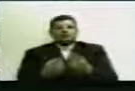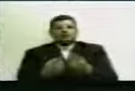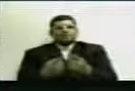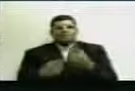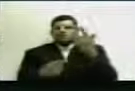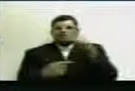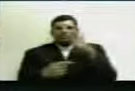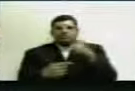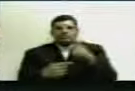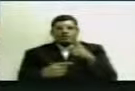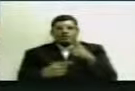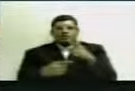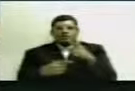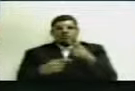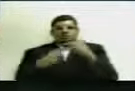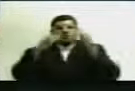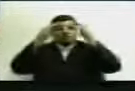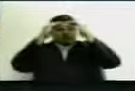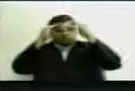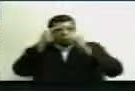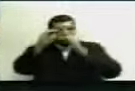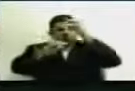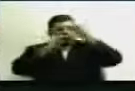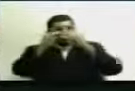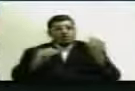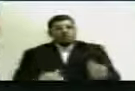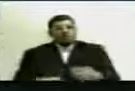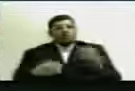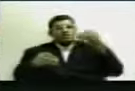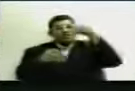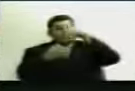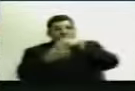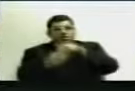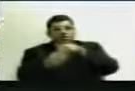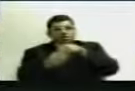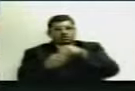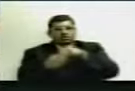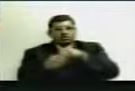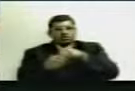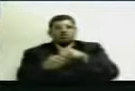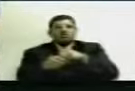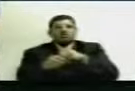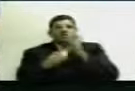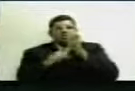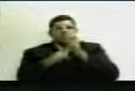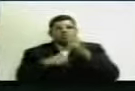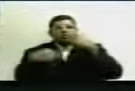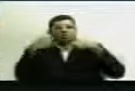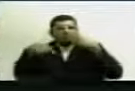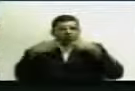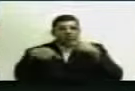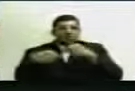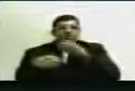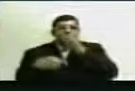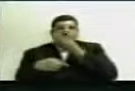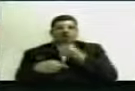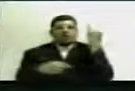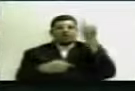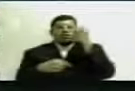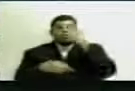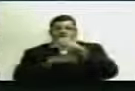Mas, por não ser capaz de construir dentro dos seus muros um diálogo